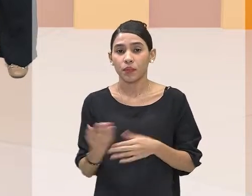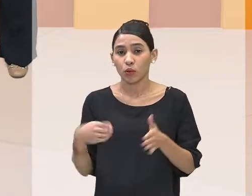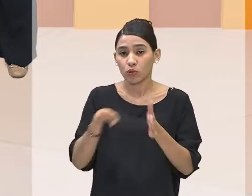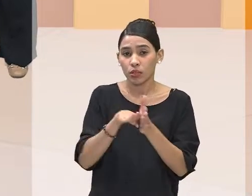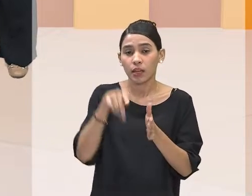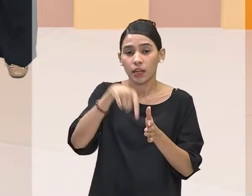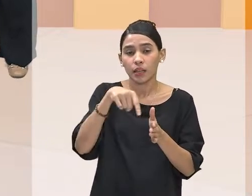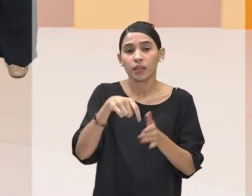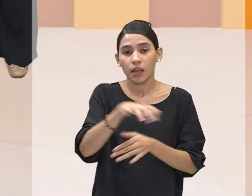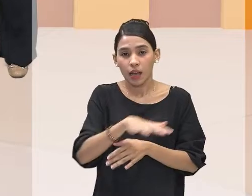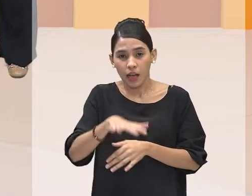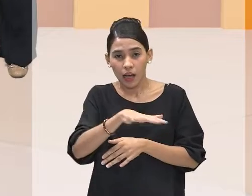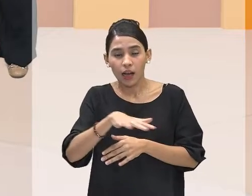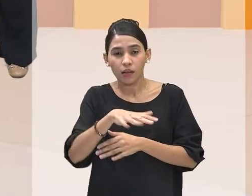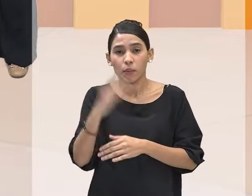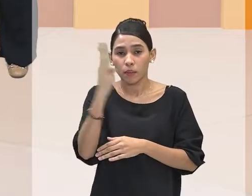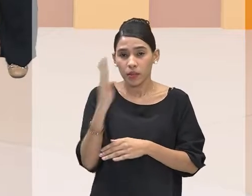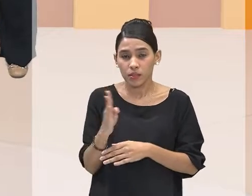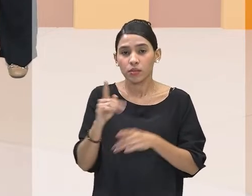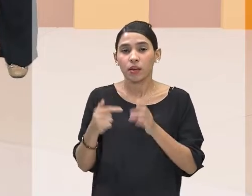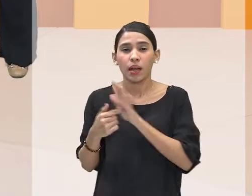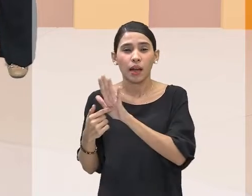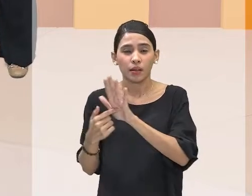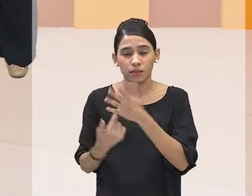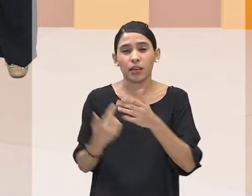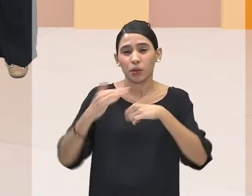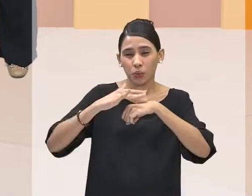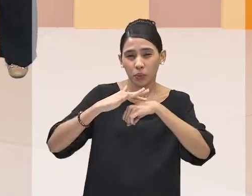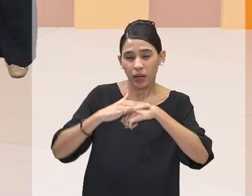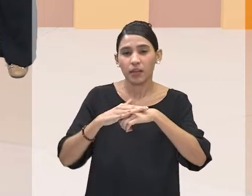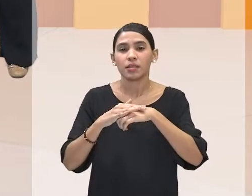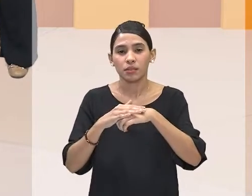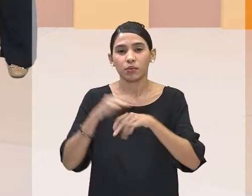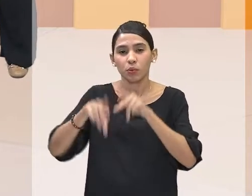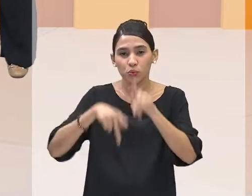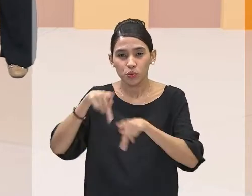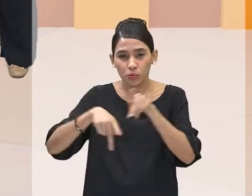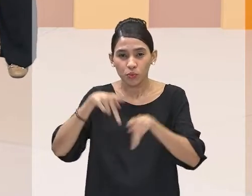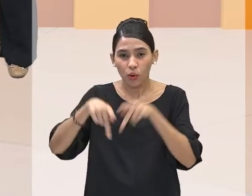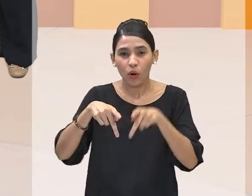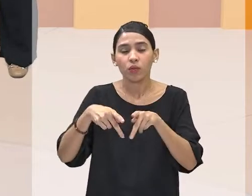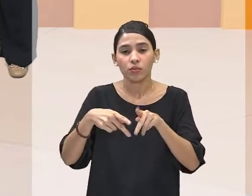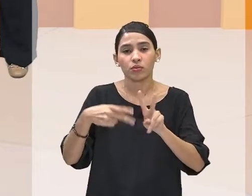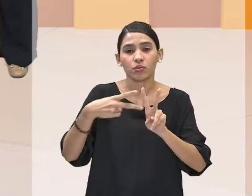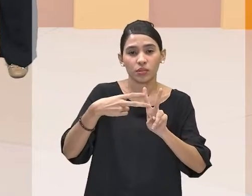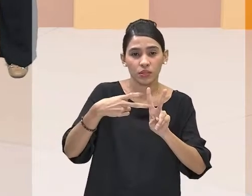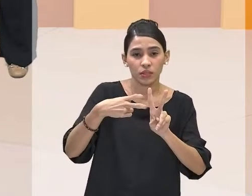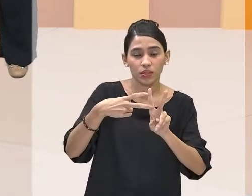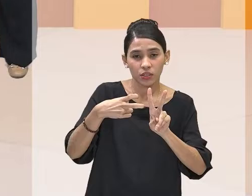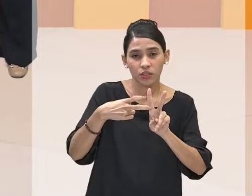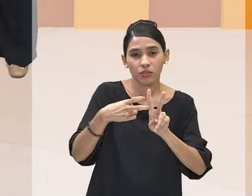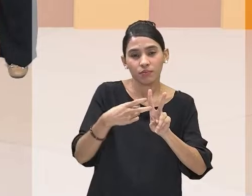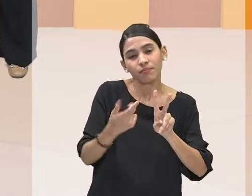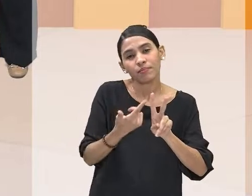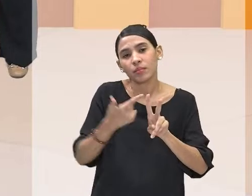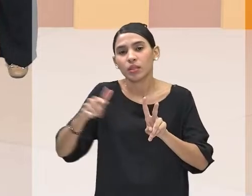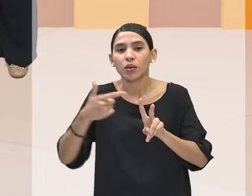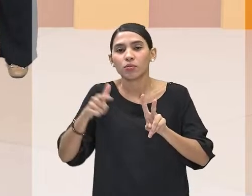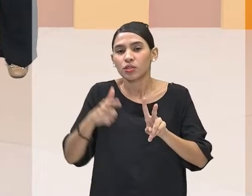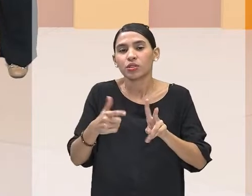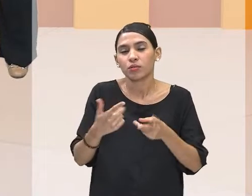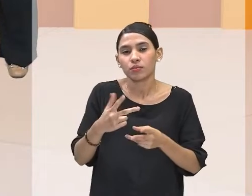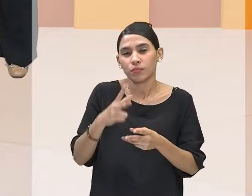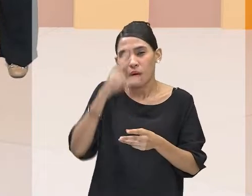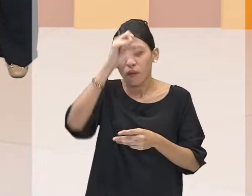novo território, acabam trazendo também as doenças que os povos nativos, os nossos indígenas, não tinham essa